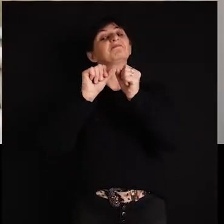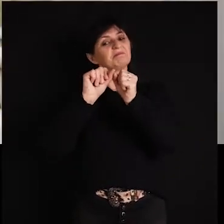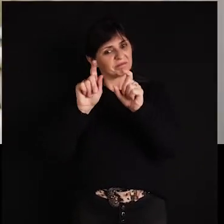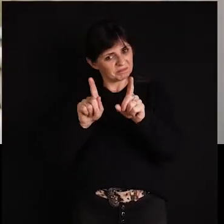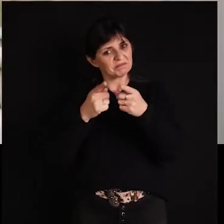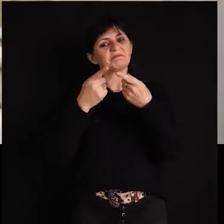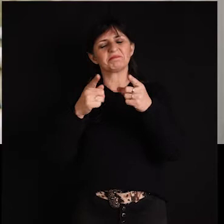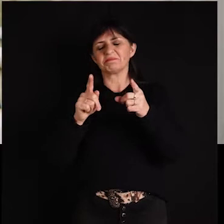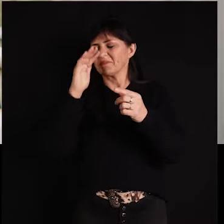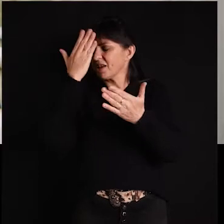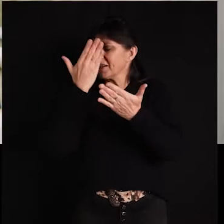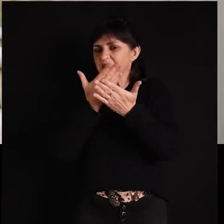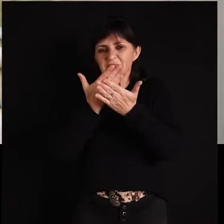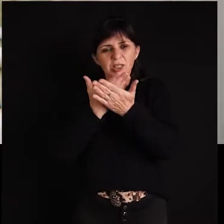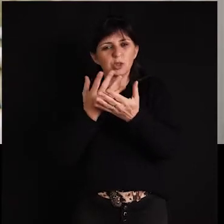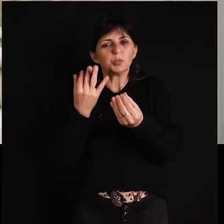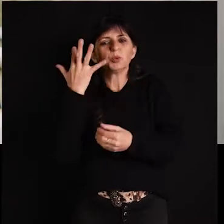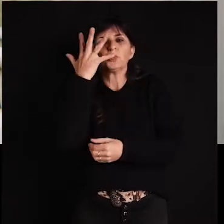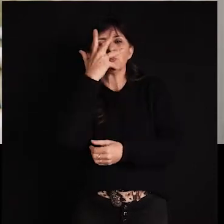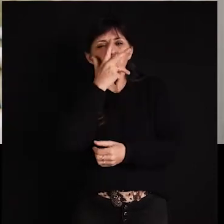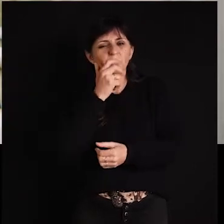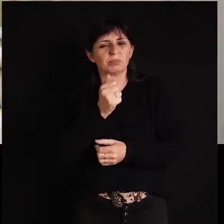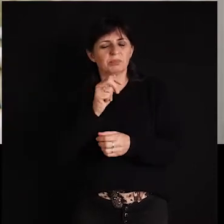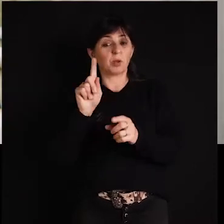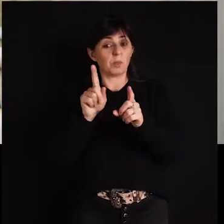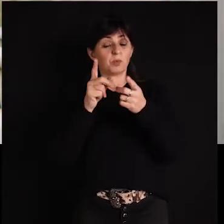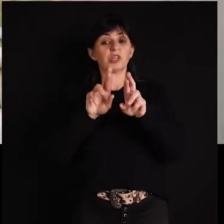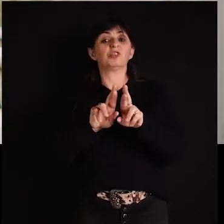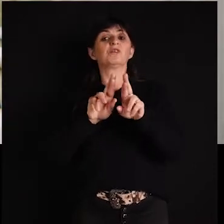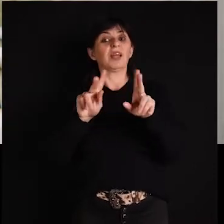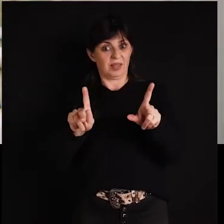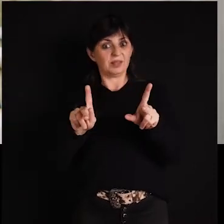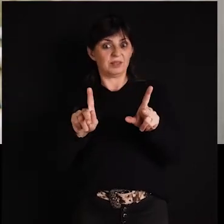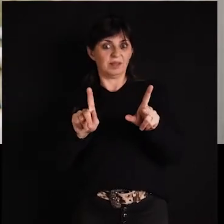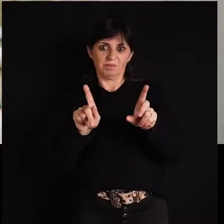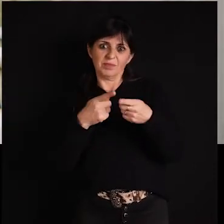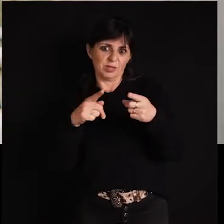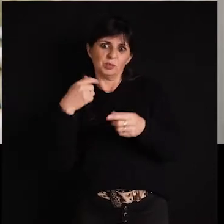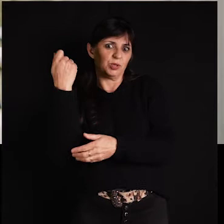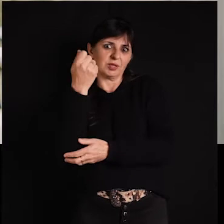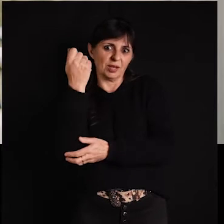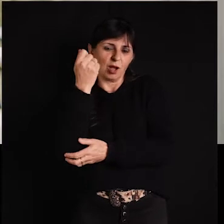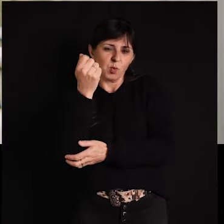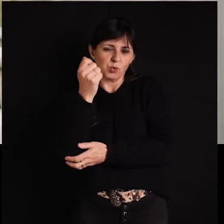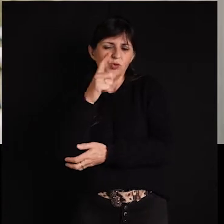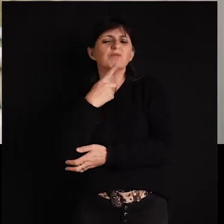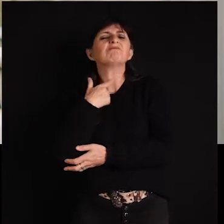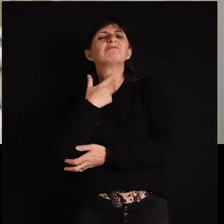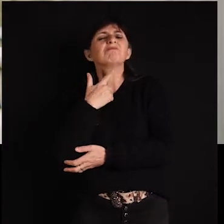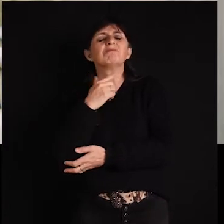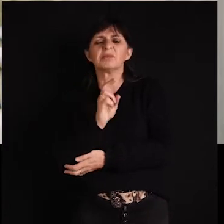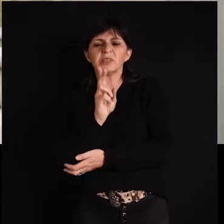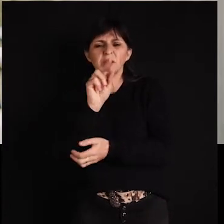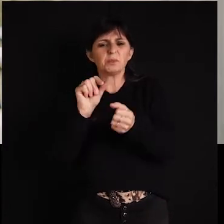acredito que ficou muito bonita, é uma música diferente das músicas gaúchas que tem. E eu sempre gostei muito de inovar